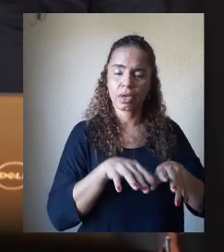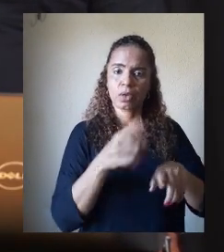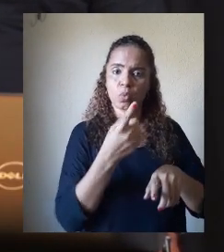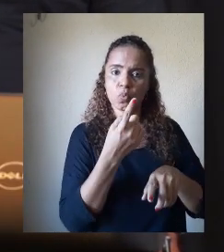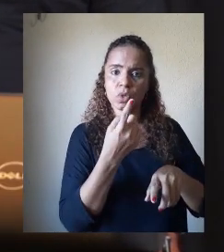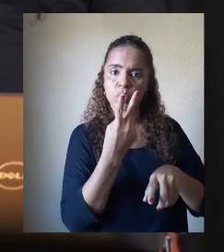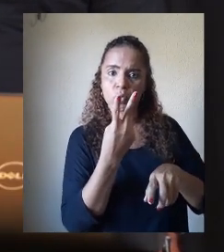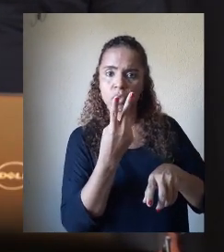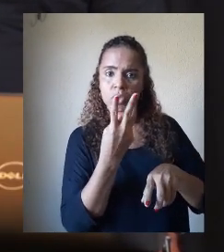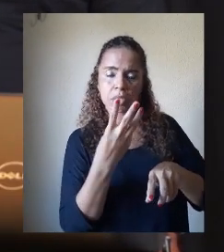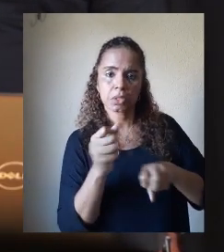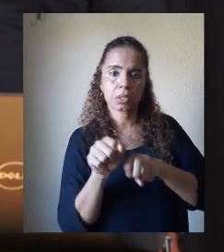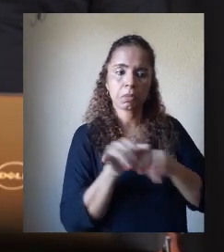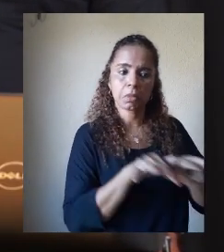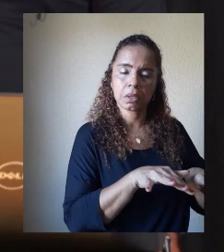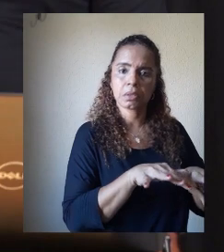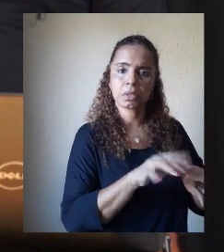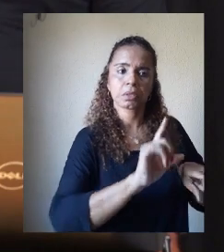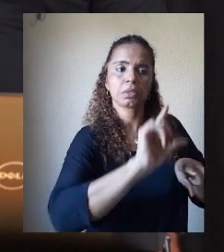sair vivo.